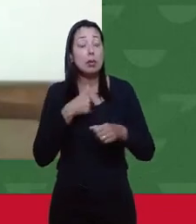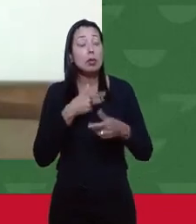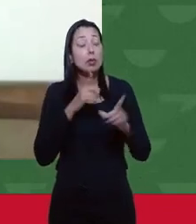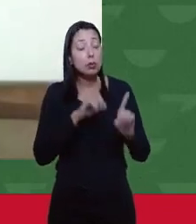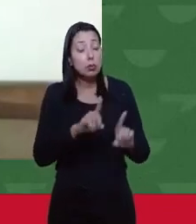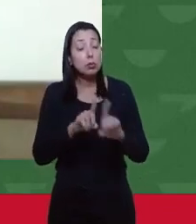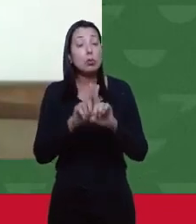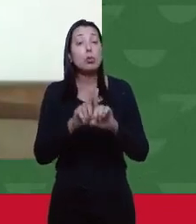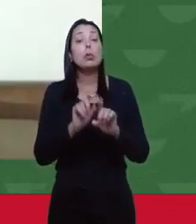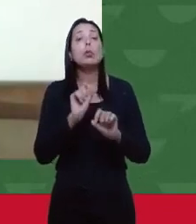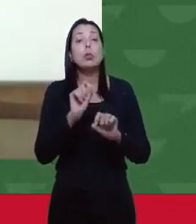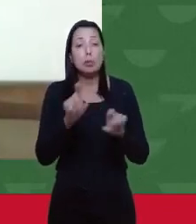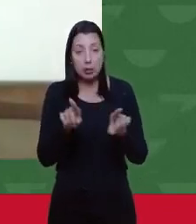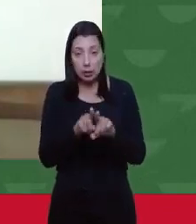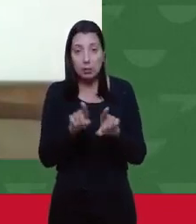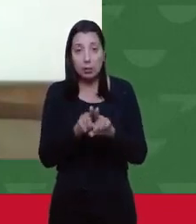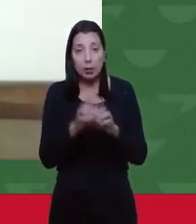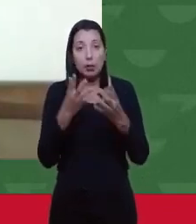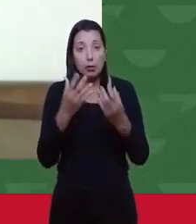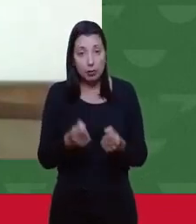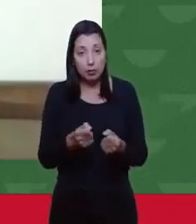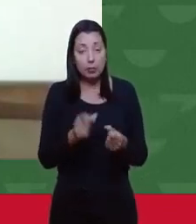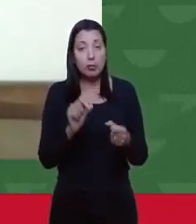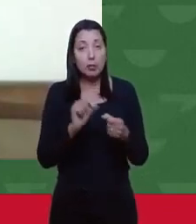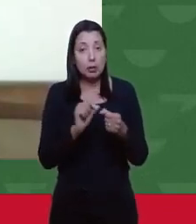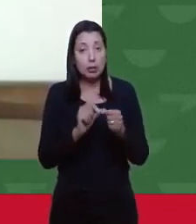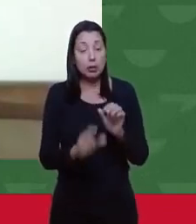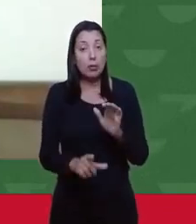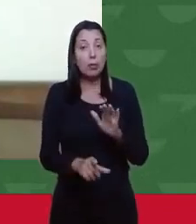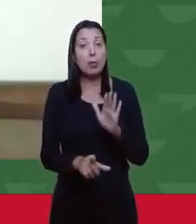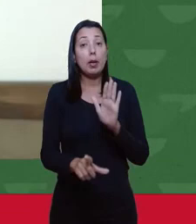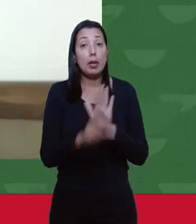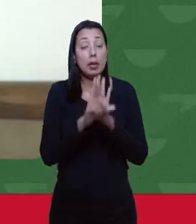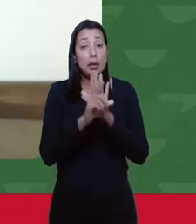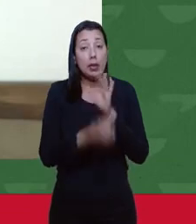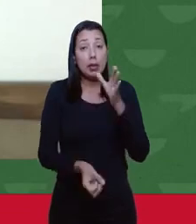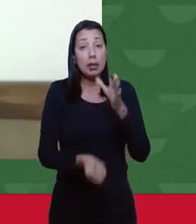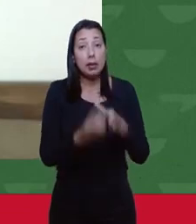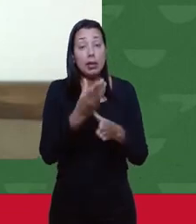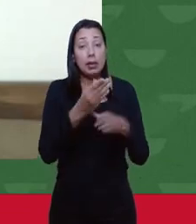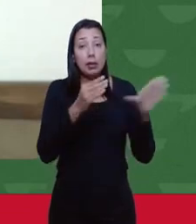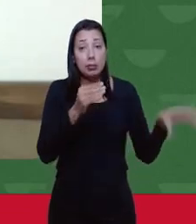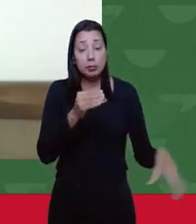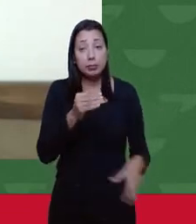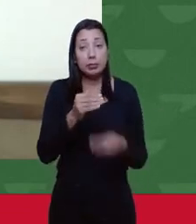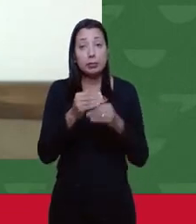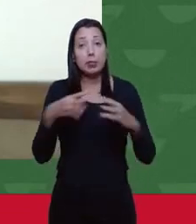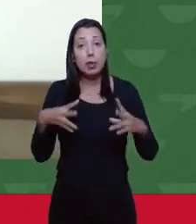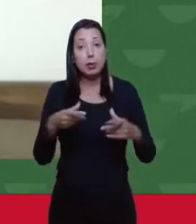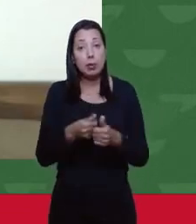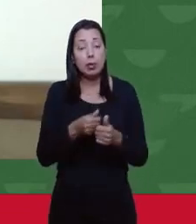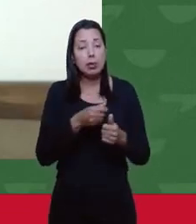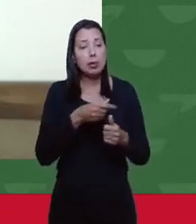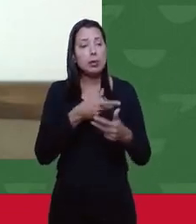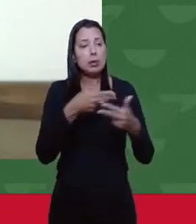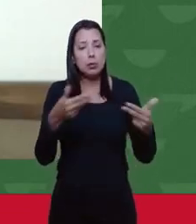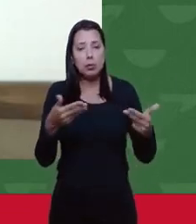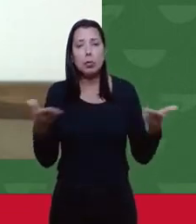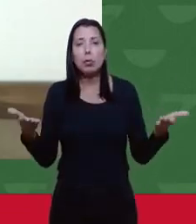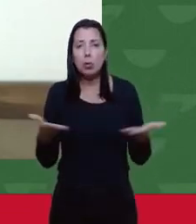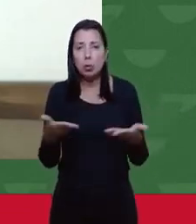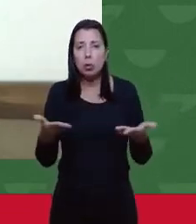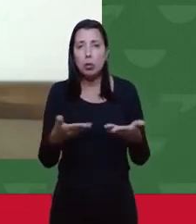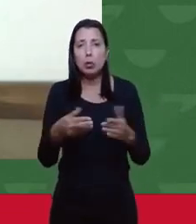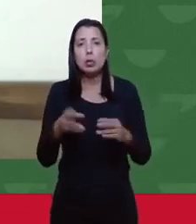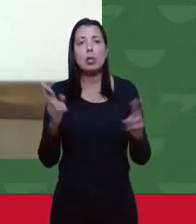parte. Ou seja, também vamos promover uma legislação que possa contemplar todas essas questões que hoje